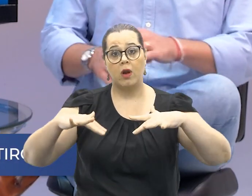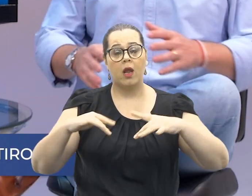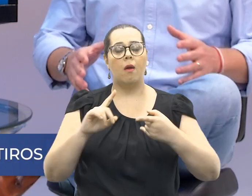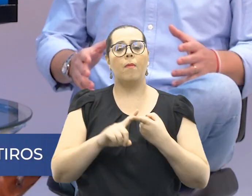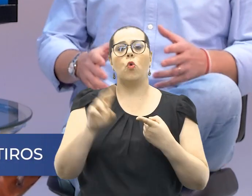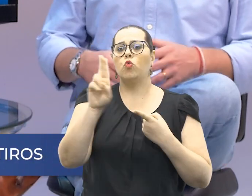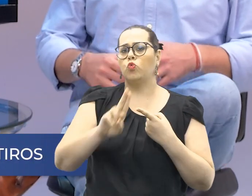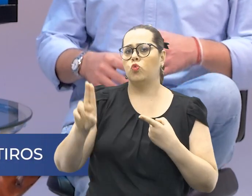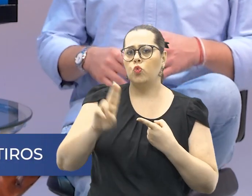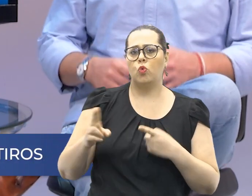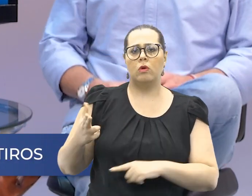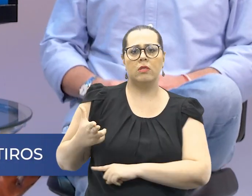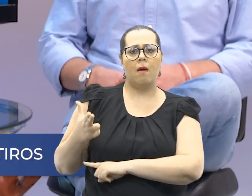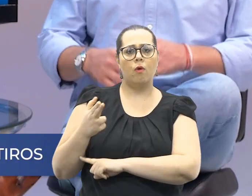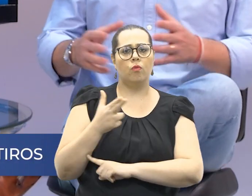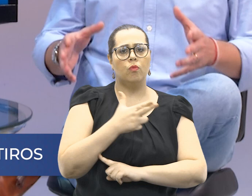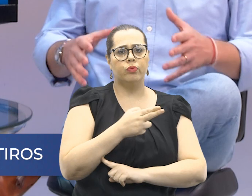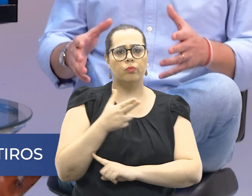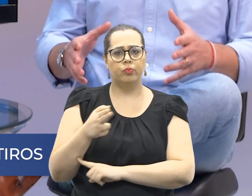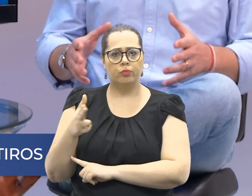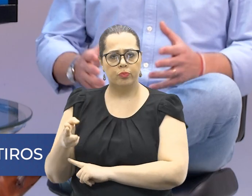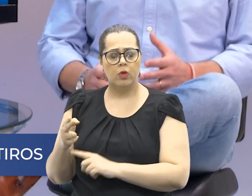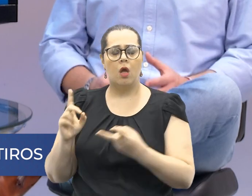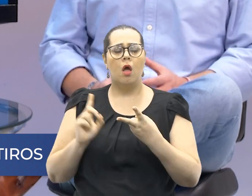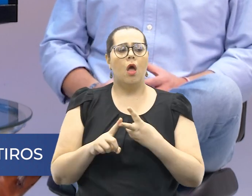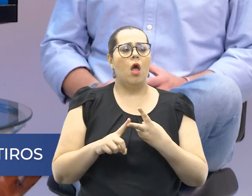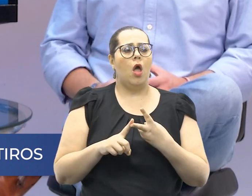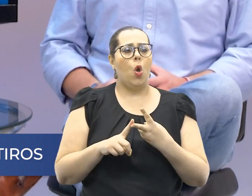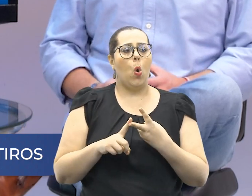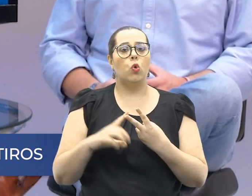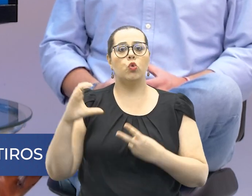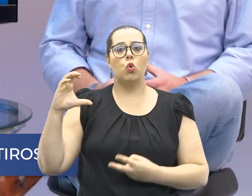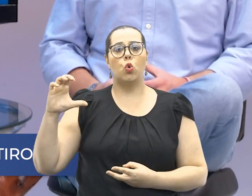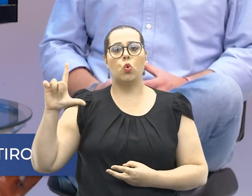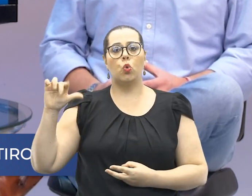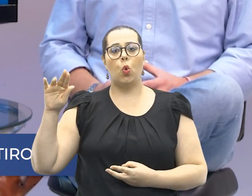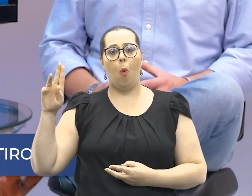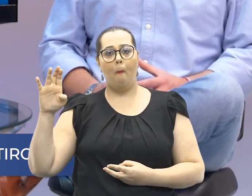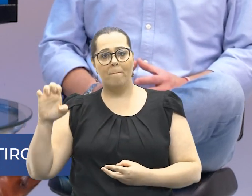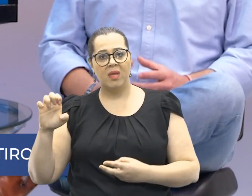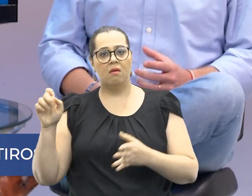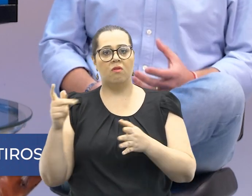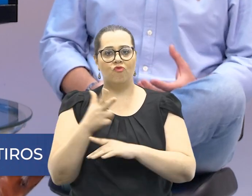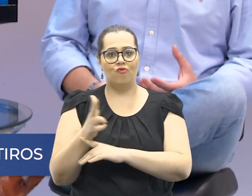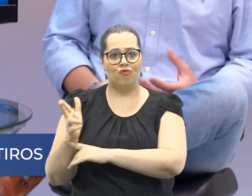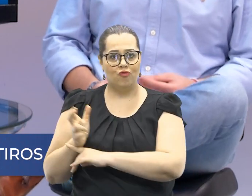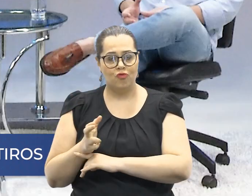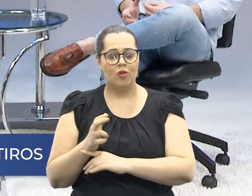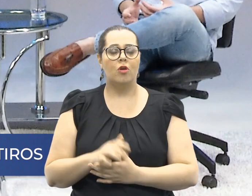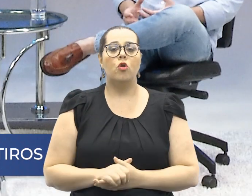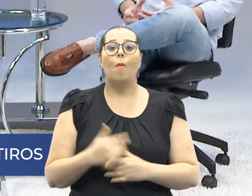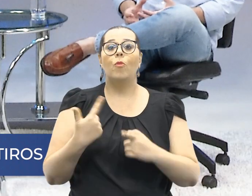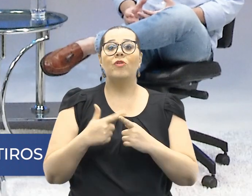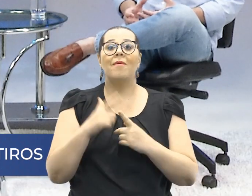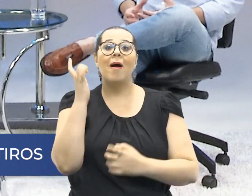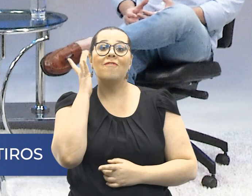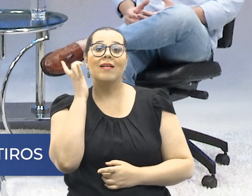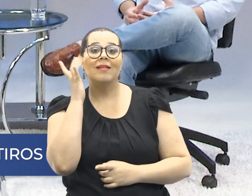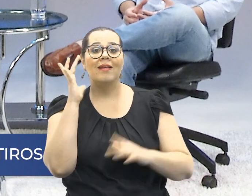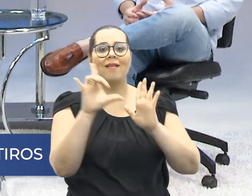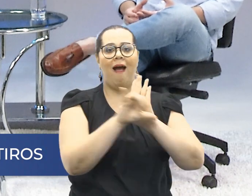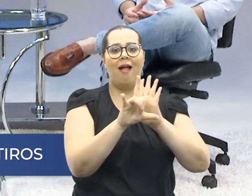os usuários desses programas, para poder criar uma legislação que facilitasse,